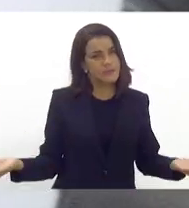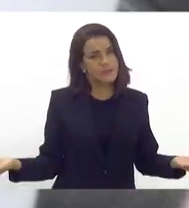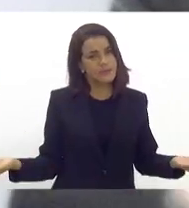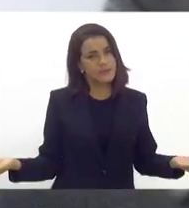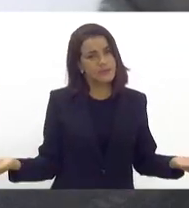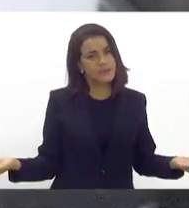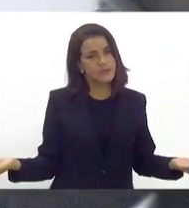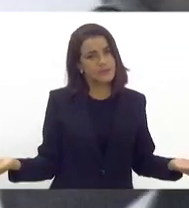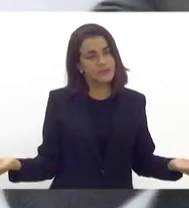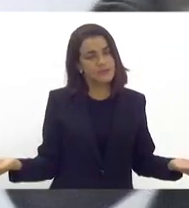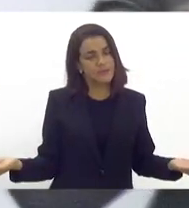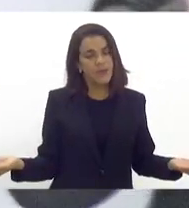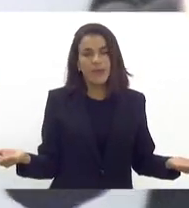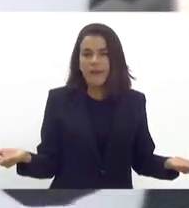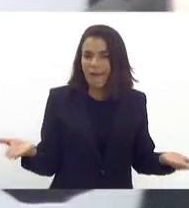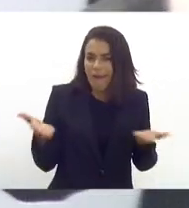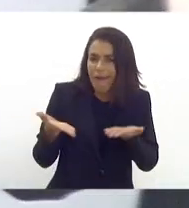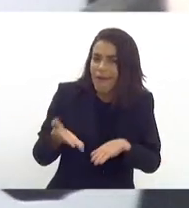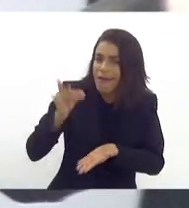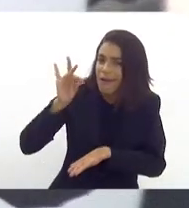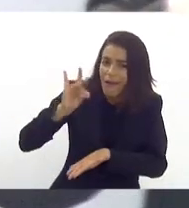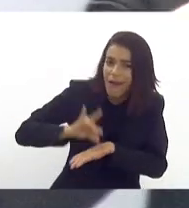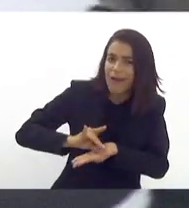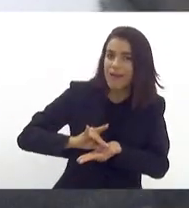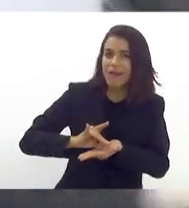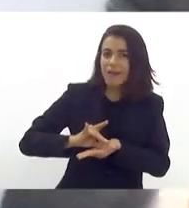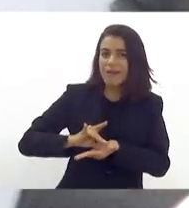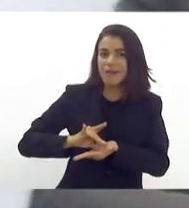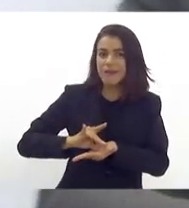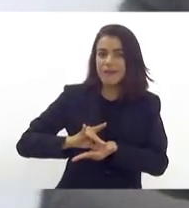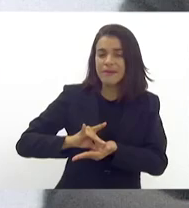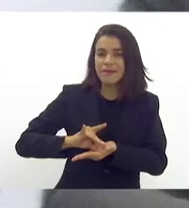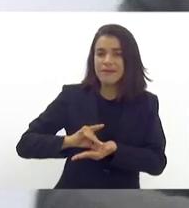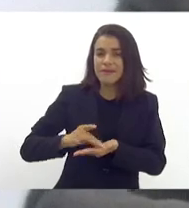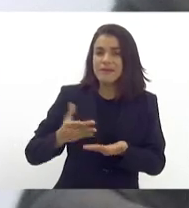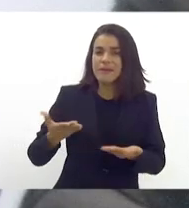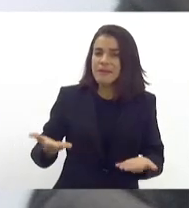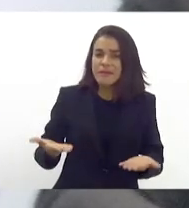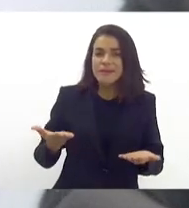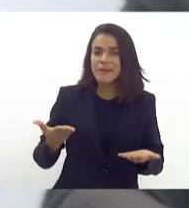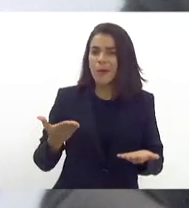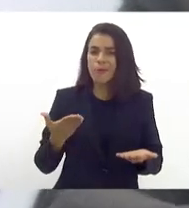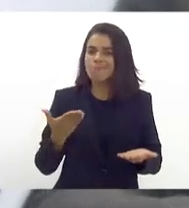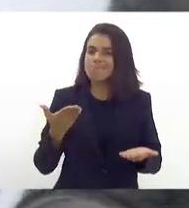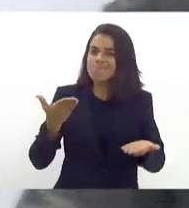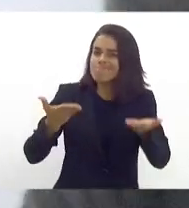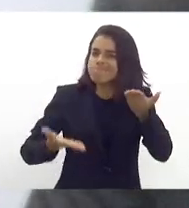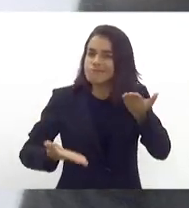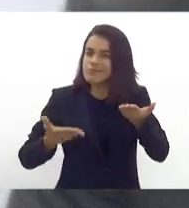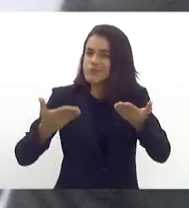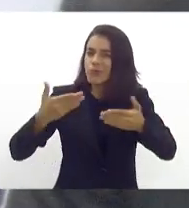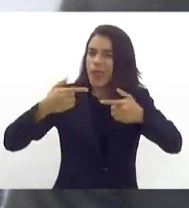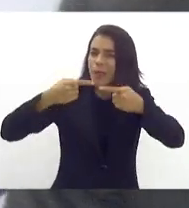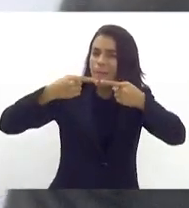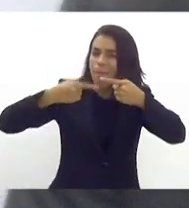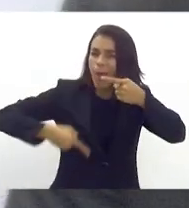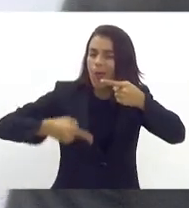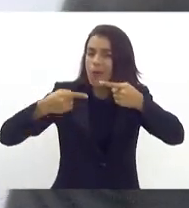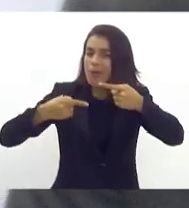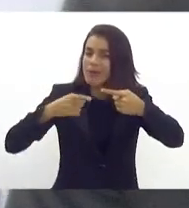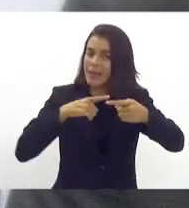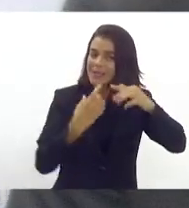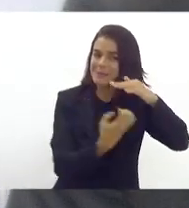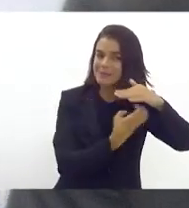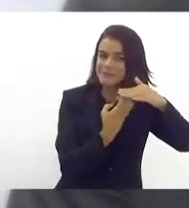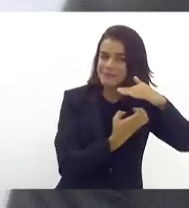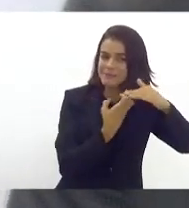milhões Isto é realidade então a conta não tá fechando ao mesmo tempo que nós temos empresas